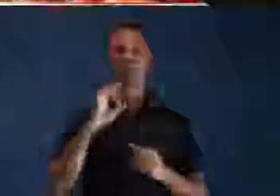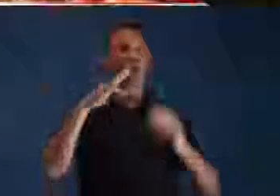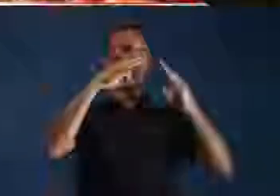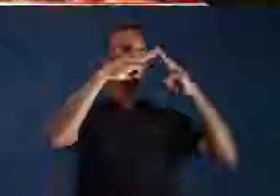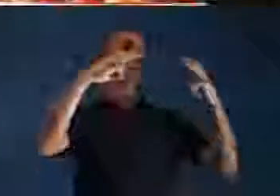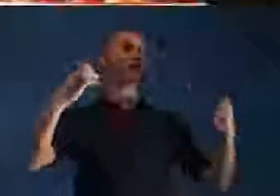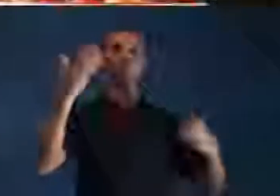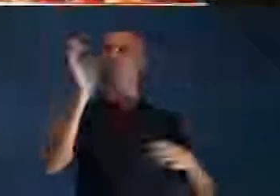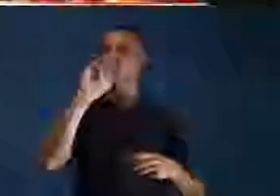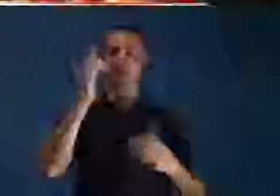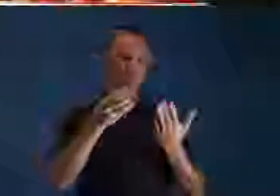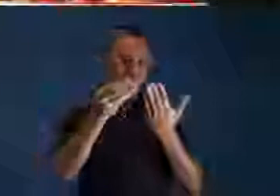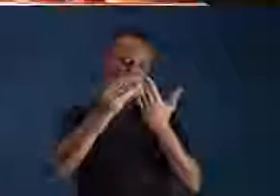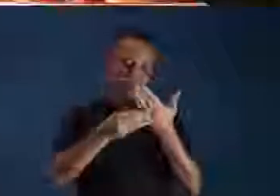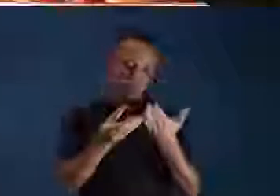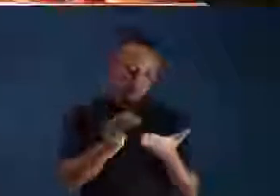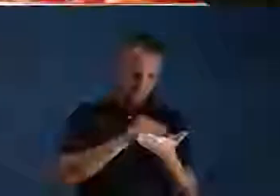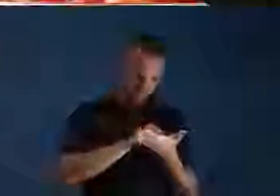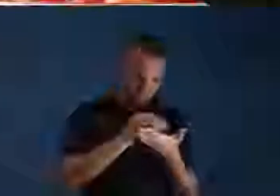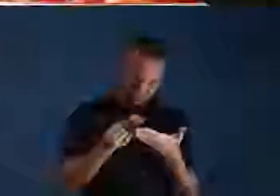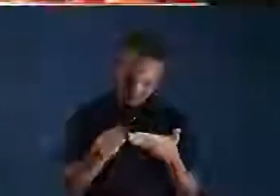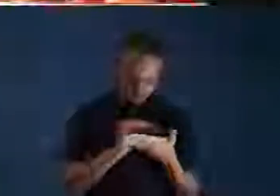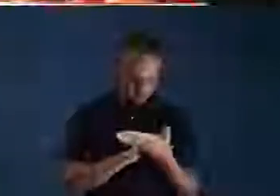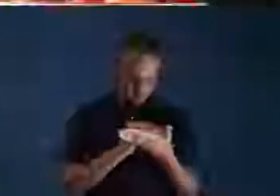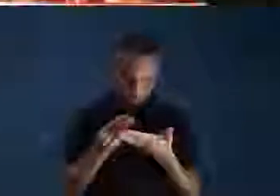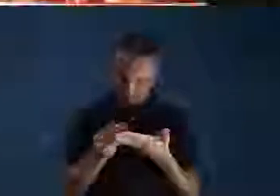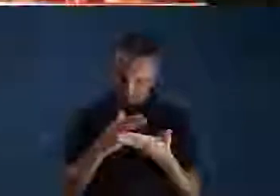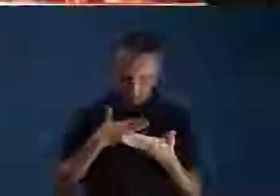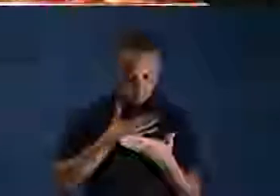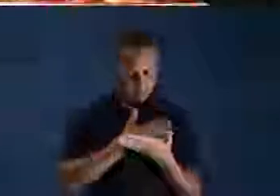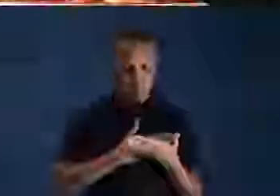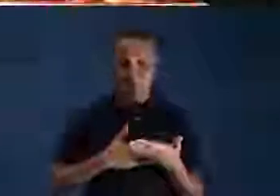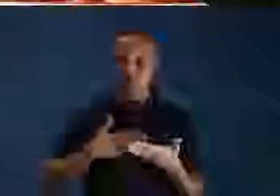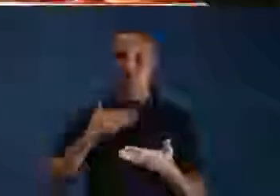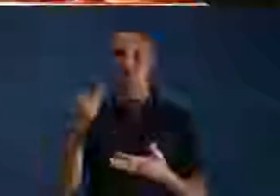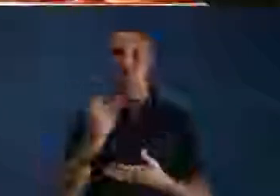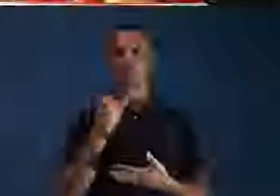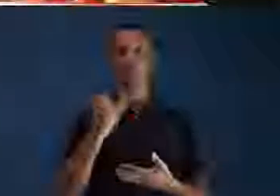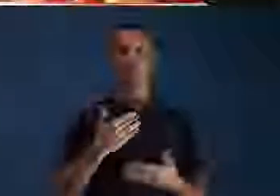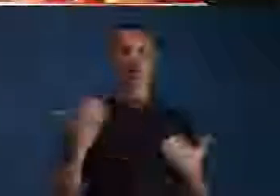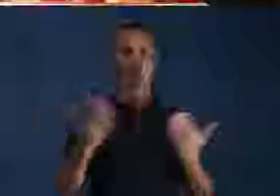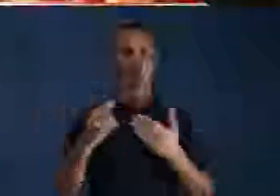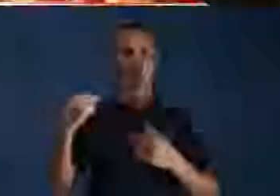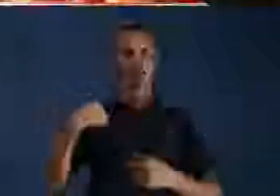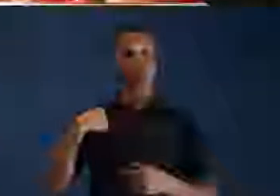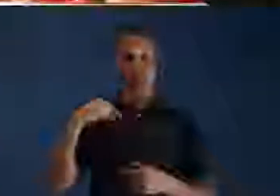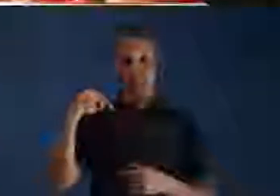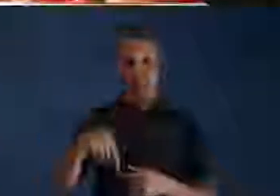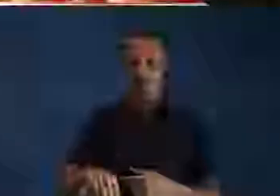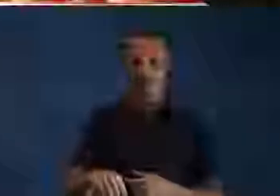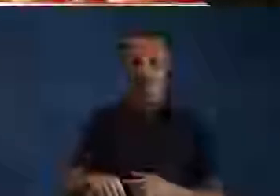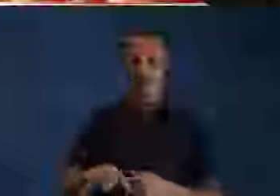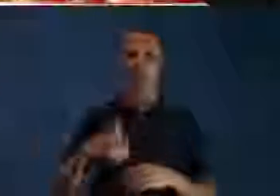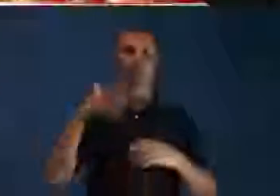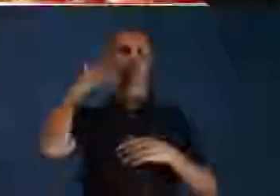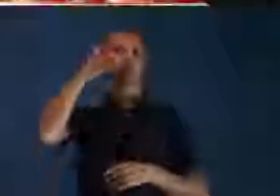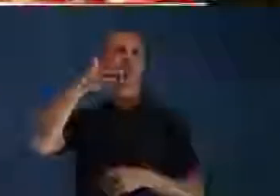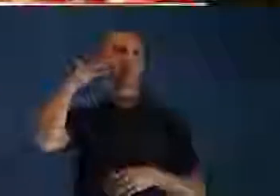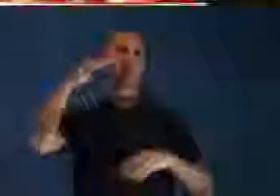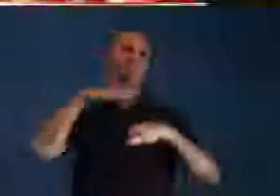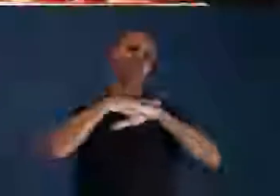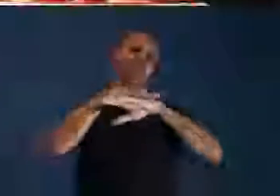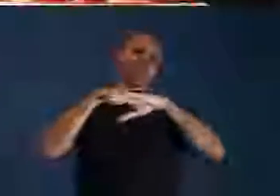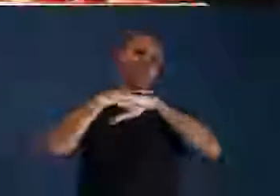né? Então, hoje eu me proponho, então, a conversar com